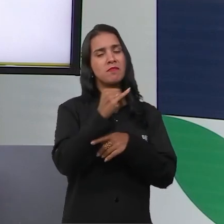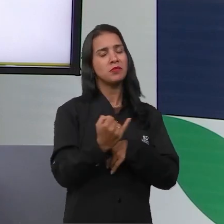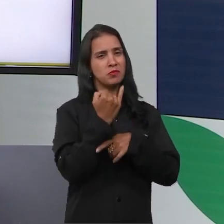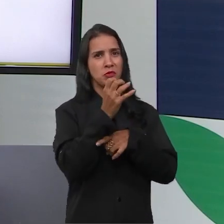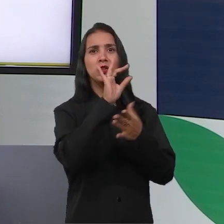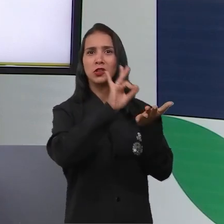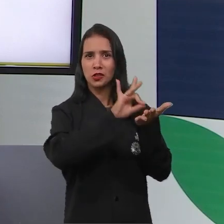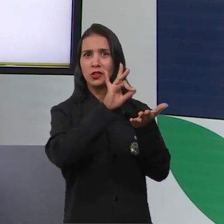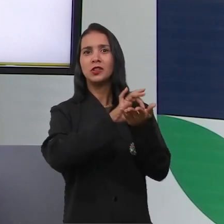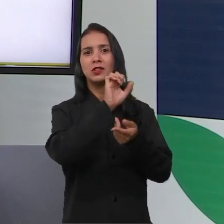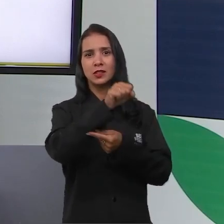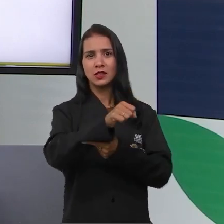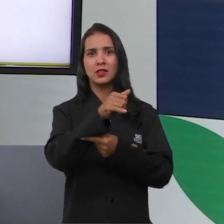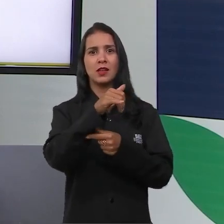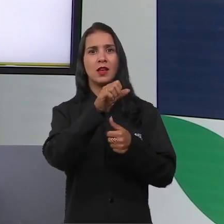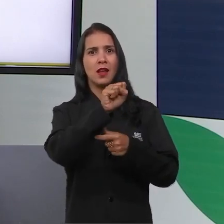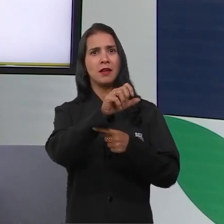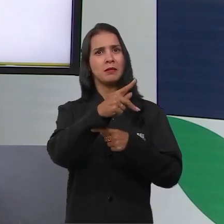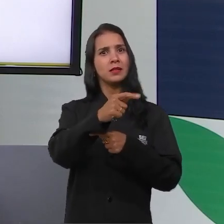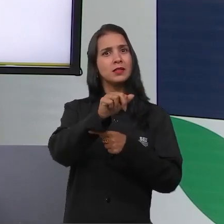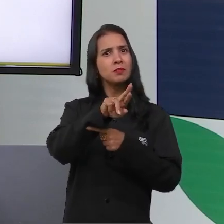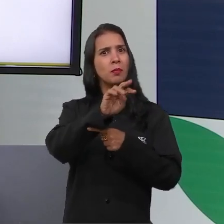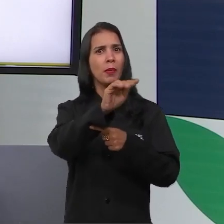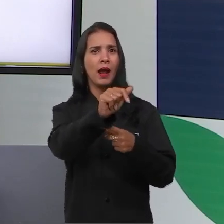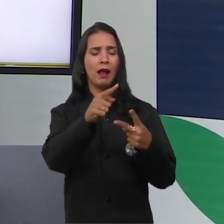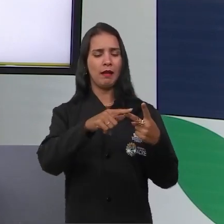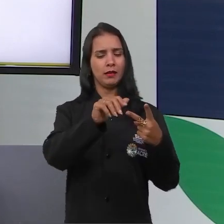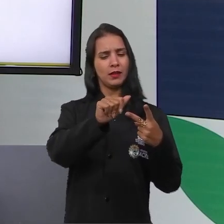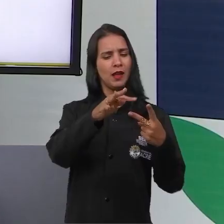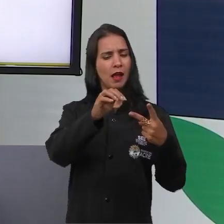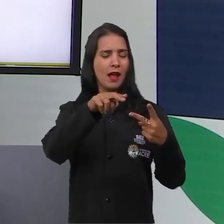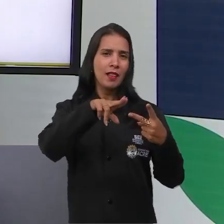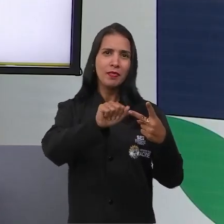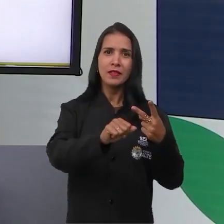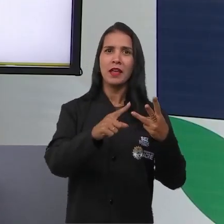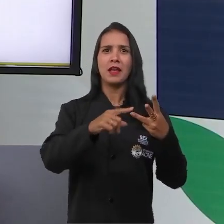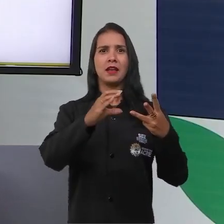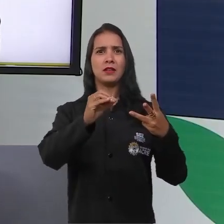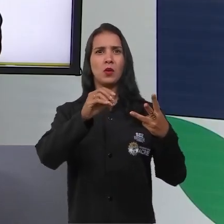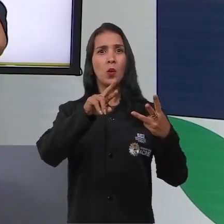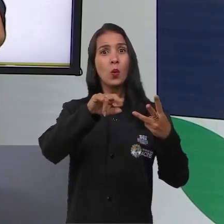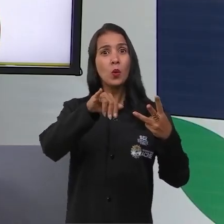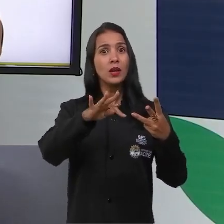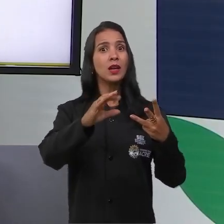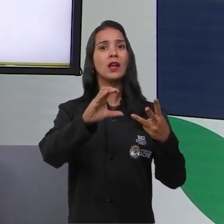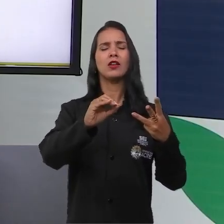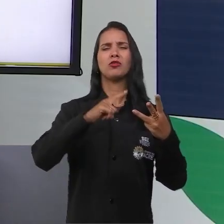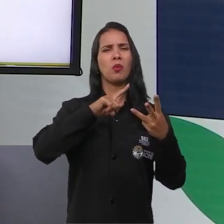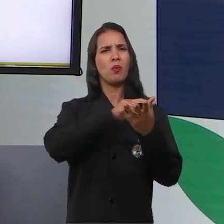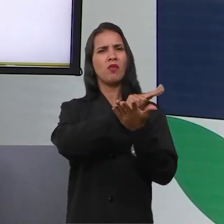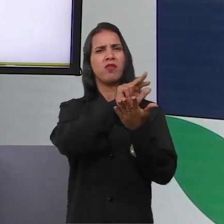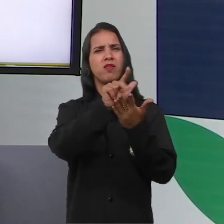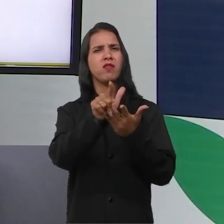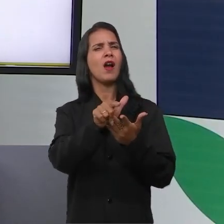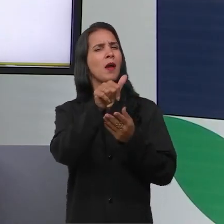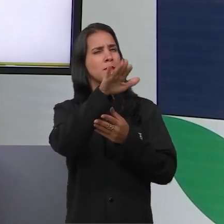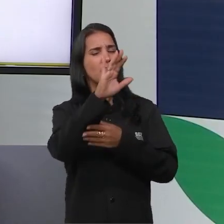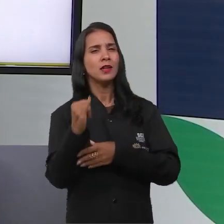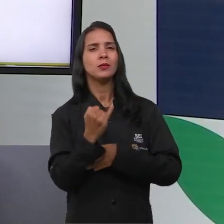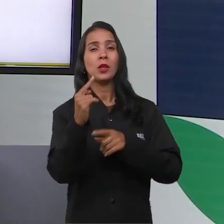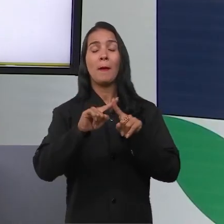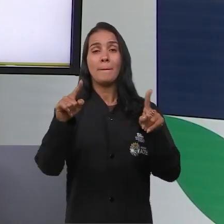obviamente. Esparta, Atenas, Tebas, Corinto e por aí afora. Mas